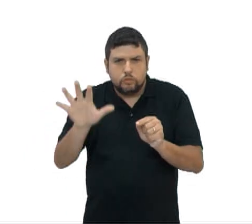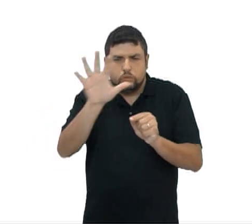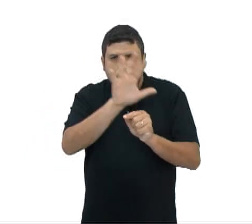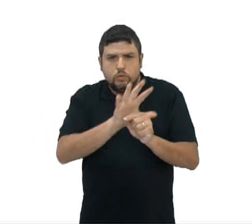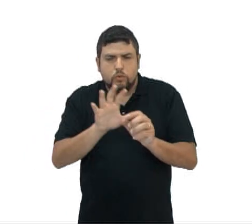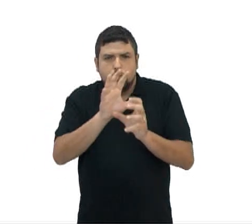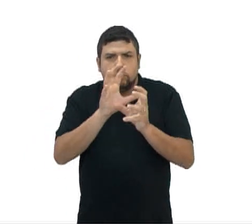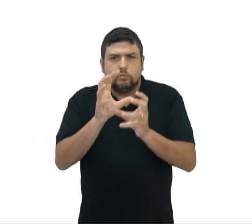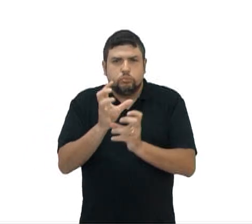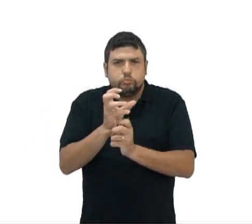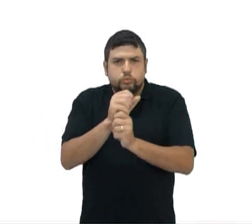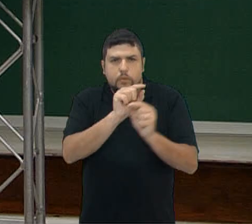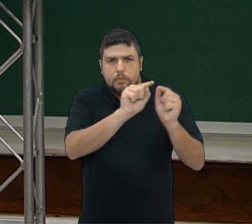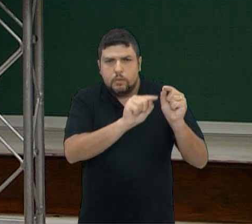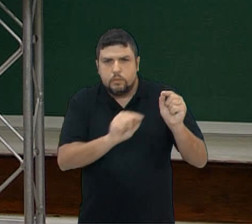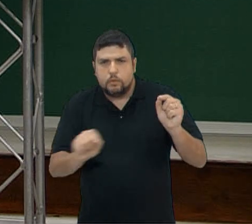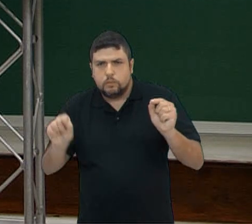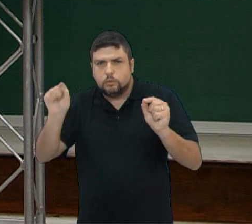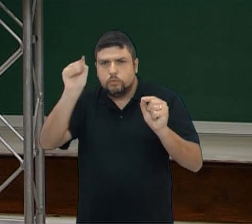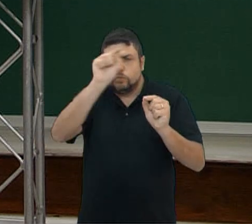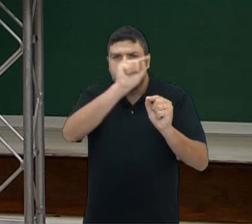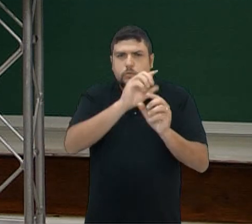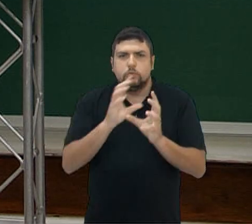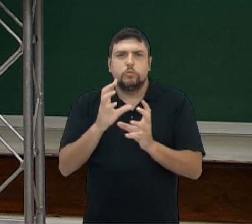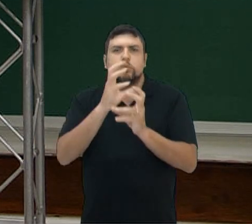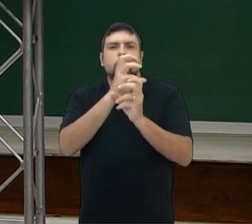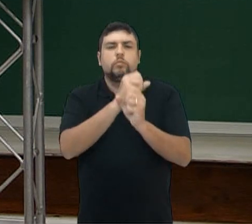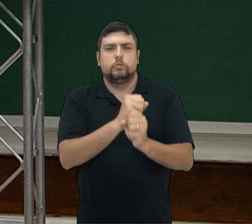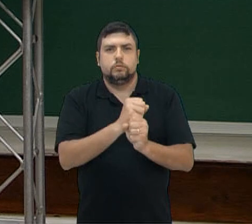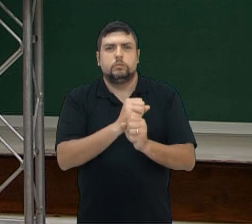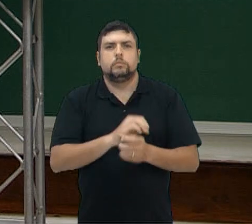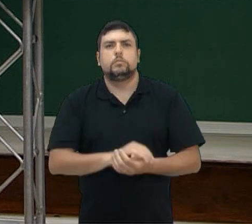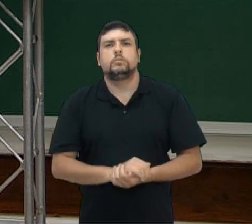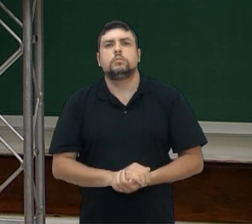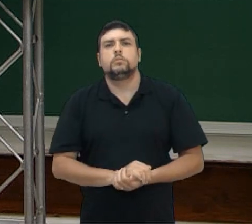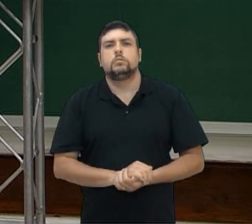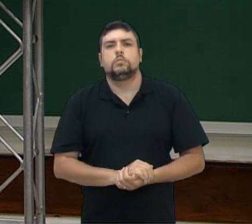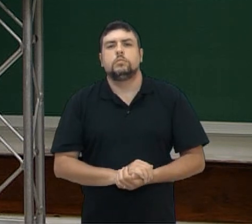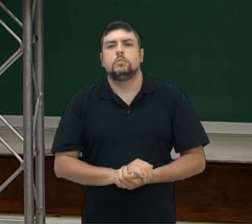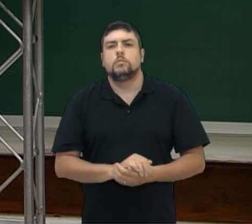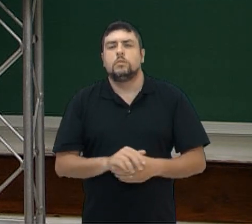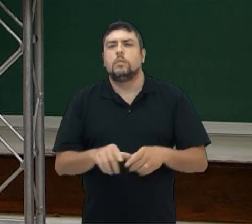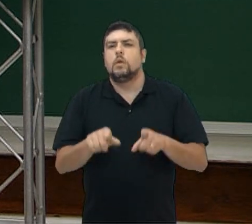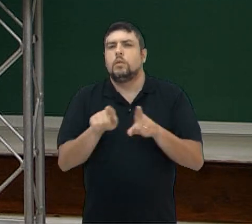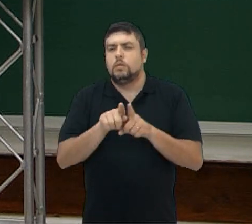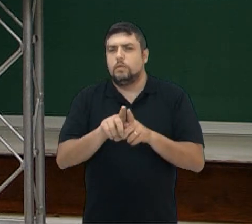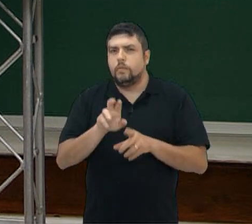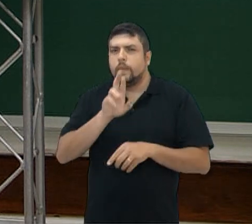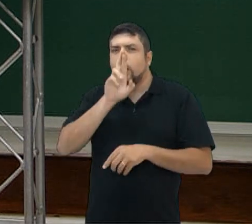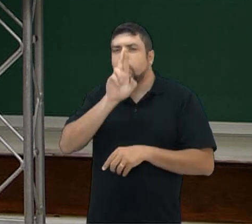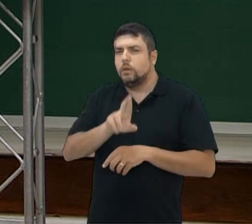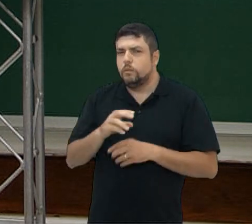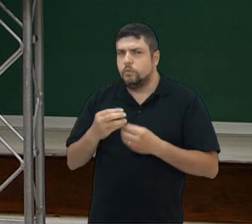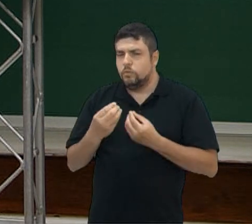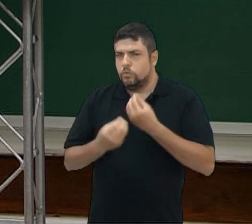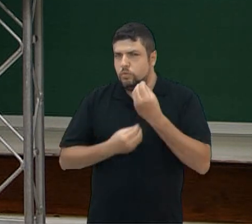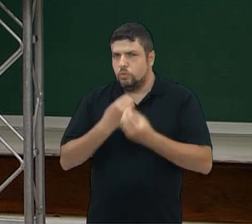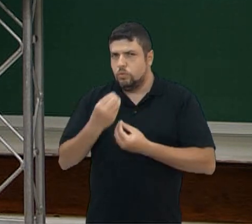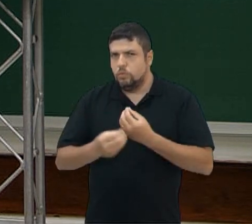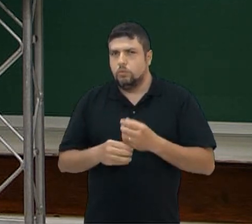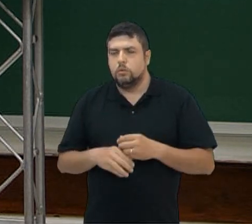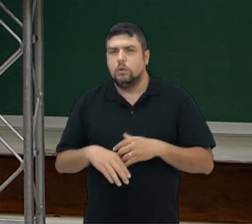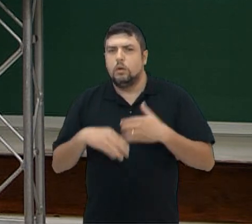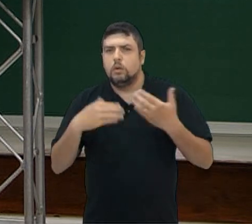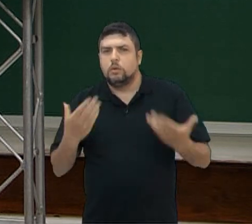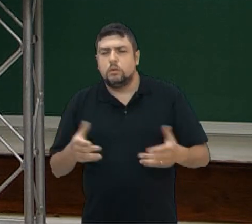maior. Uma outra maneira que também dá para resolver esse exercício é se você pensar, o perímetro